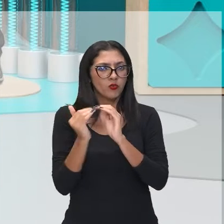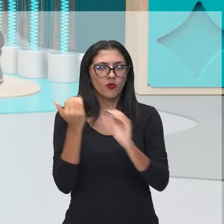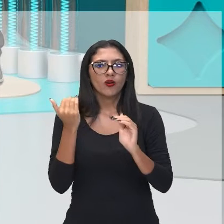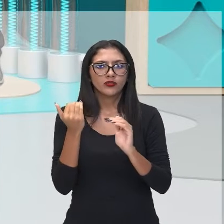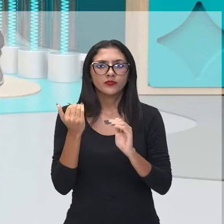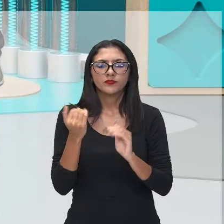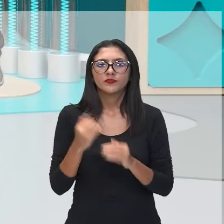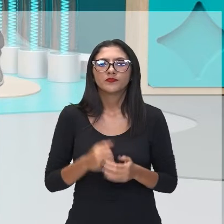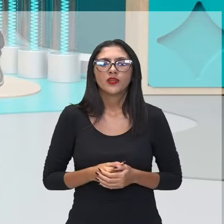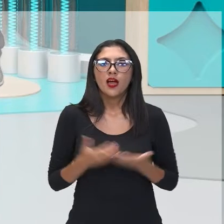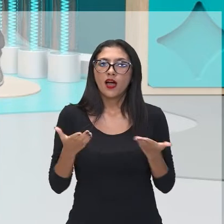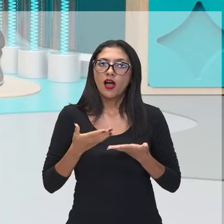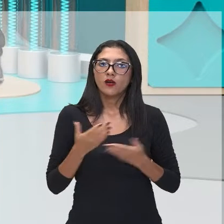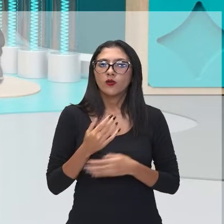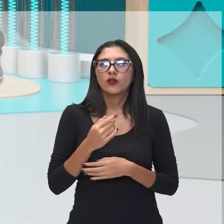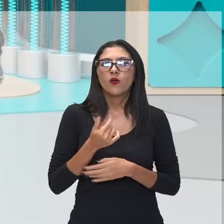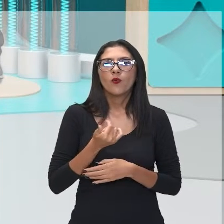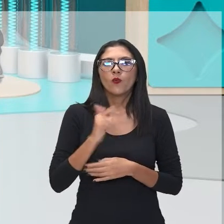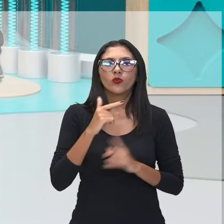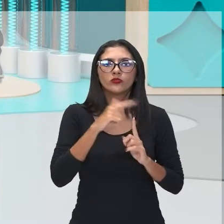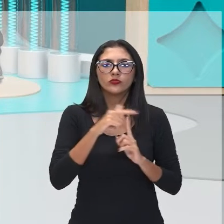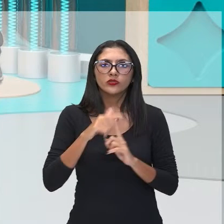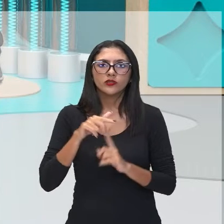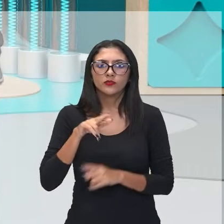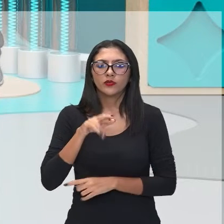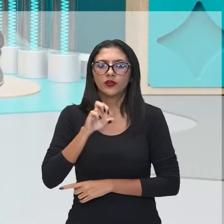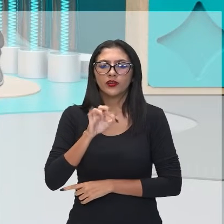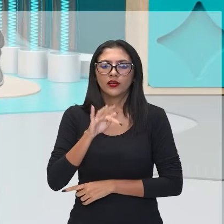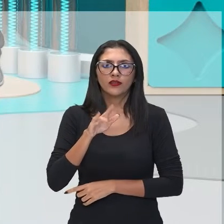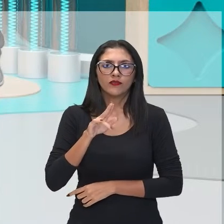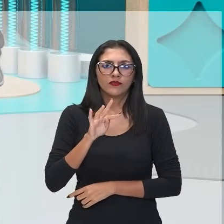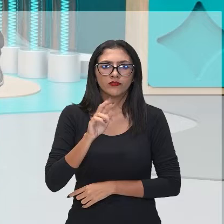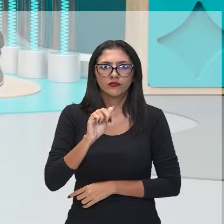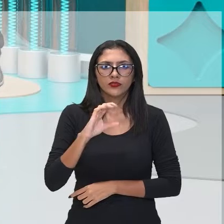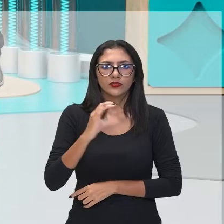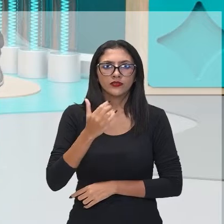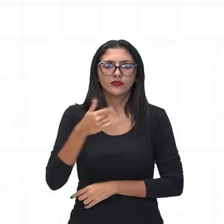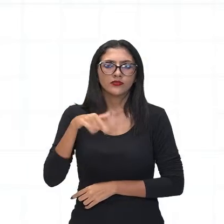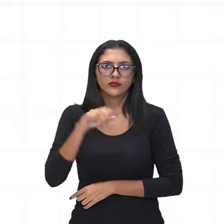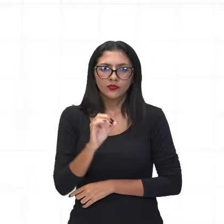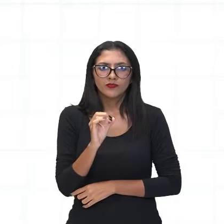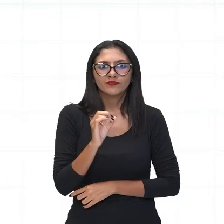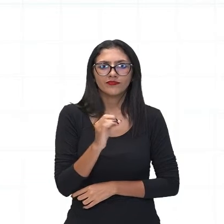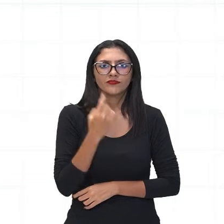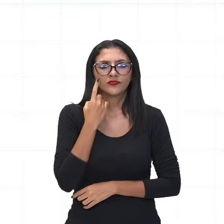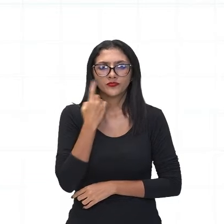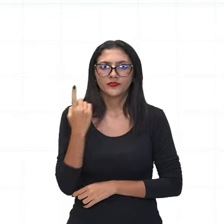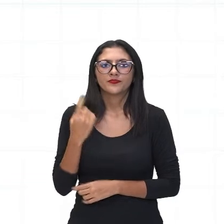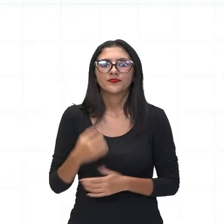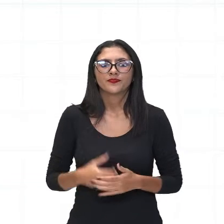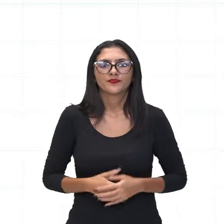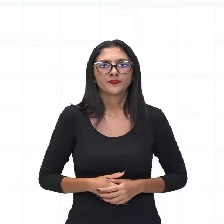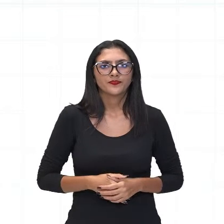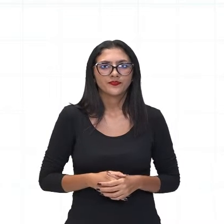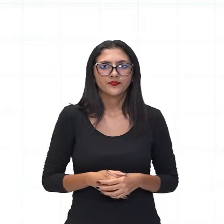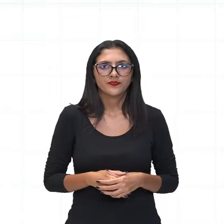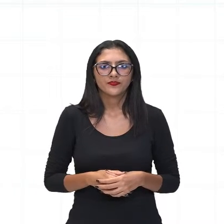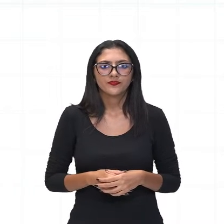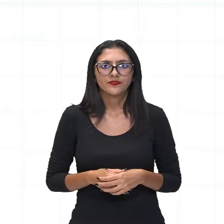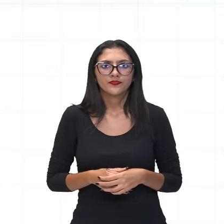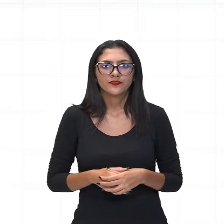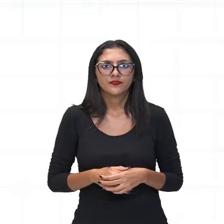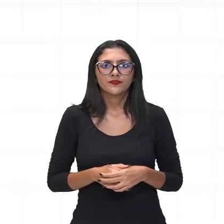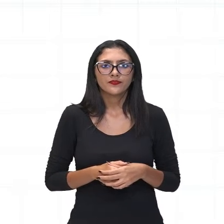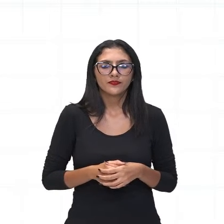faz um movimento argumentativo de refutação. E o que é esse movimento argumentativo? Colocando aí para vocês. O